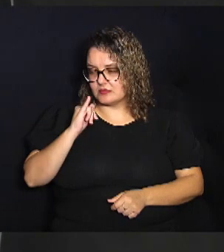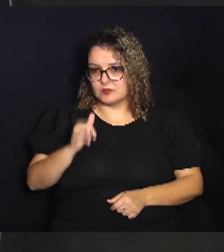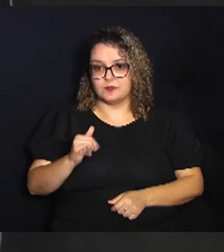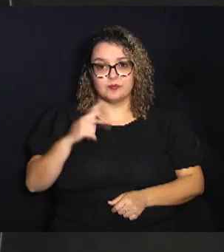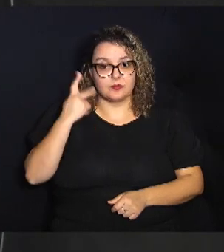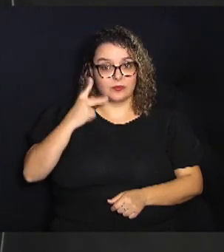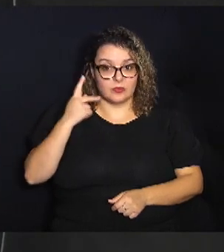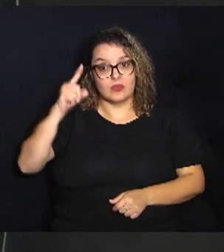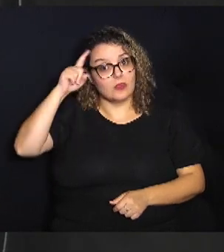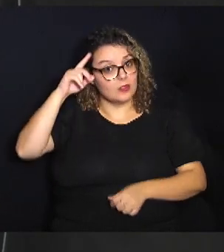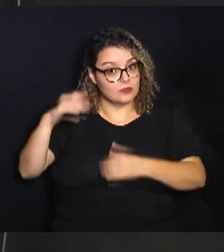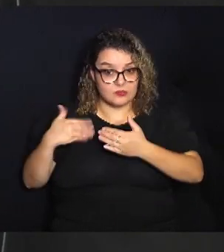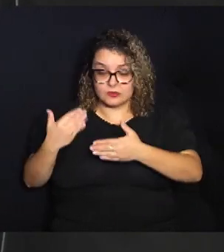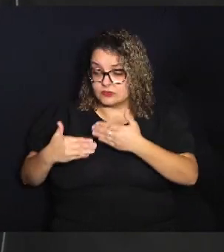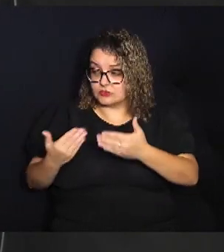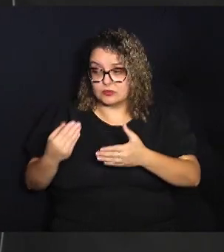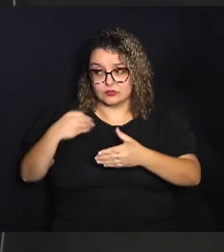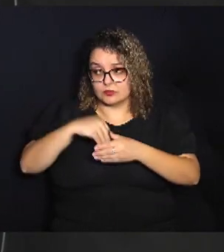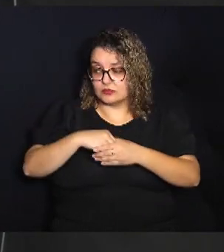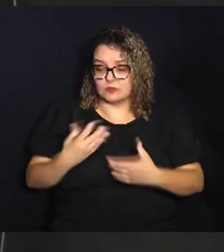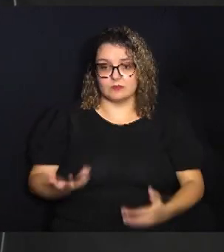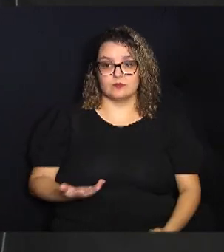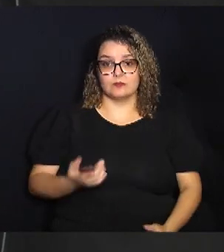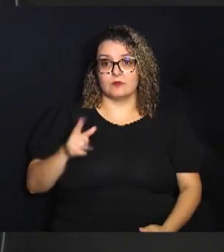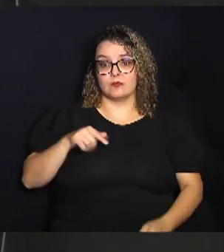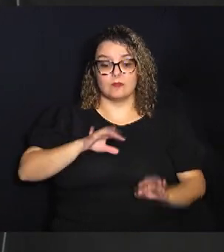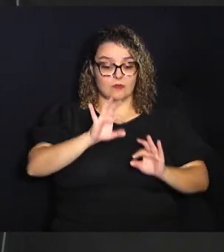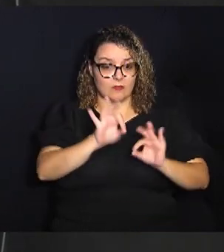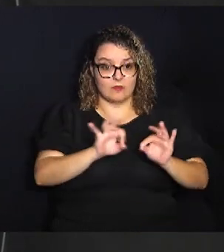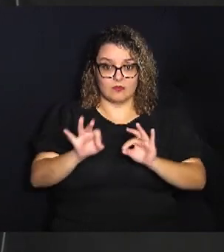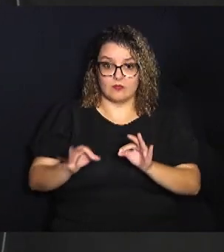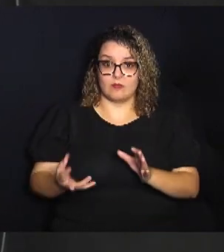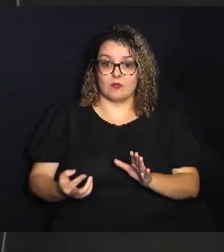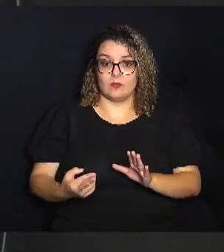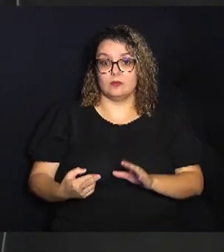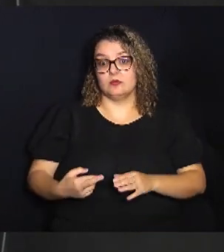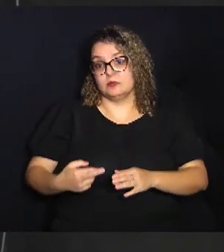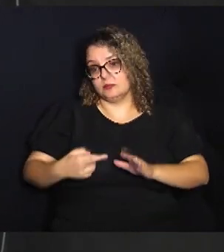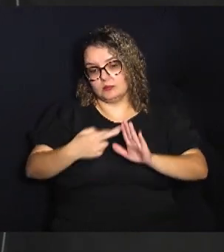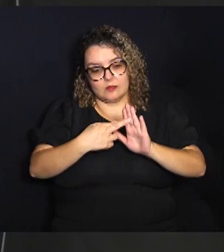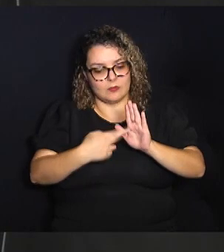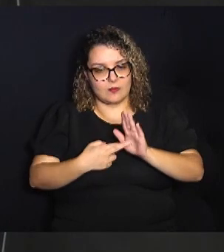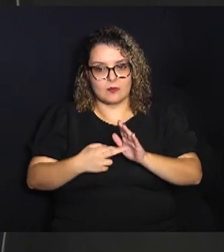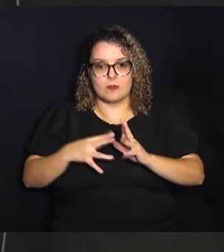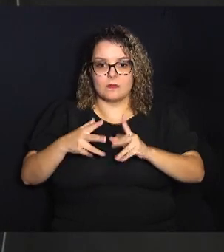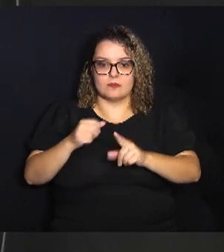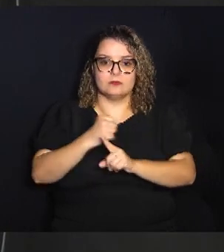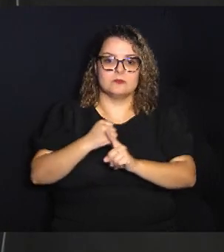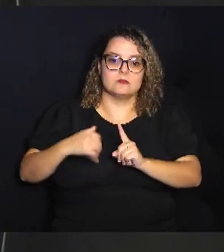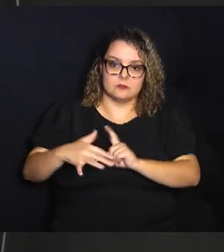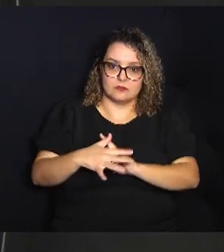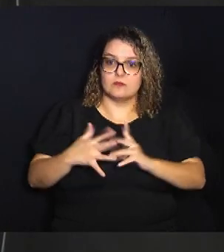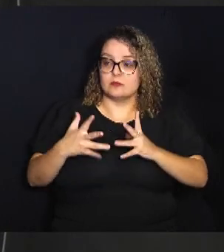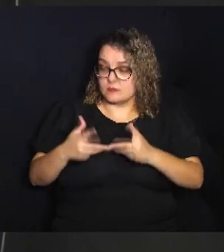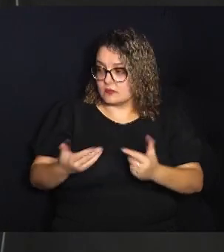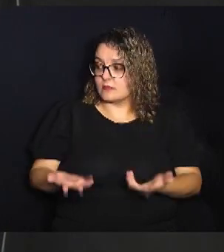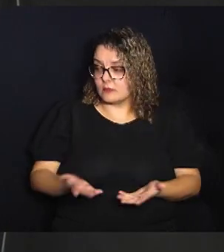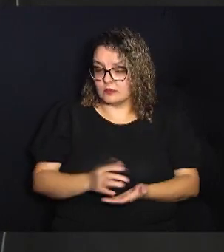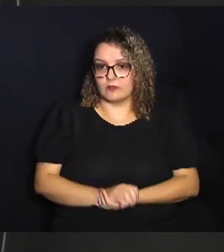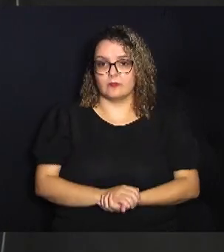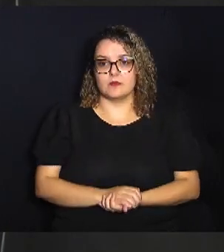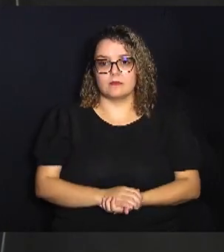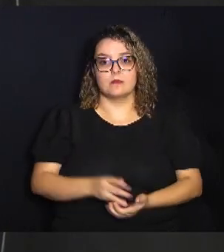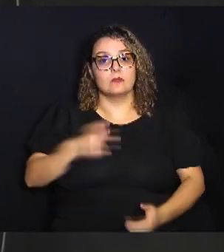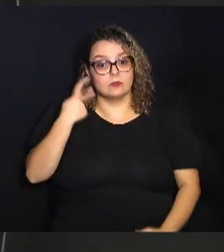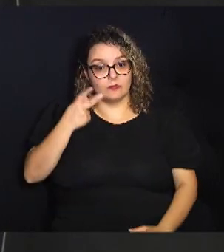parte da nossa vida. A política é o que organiza e rege a sociedade como um todo. Então, a política faz